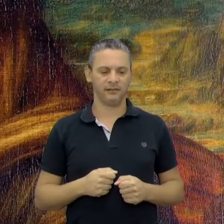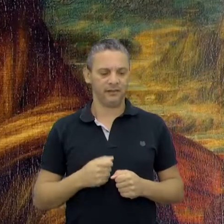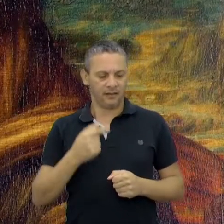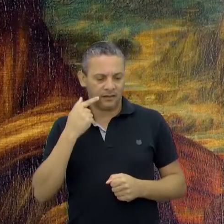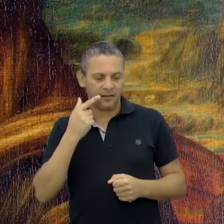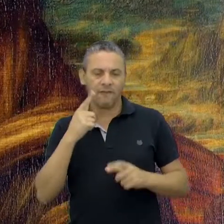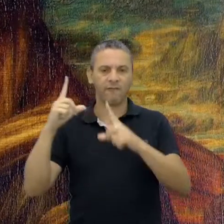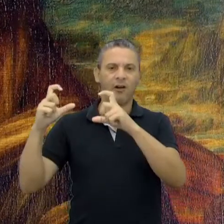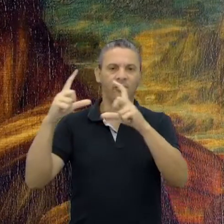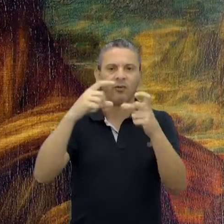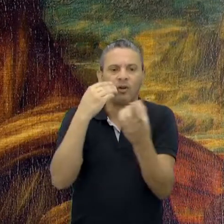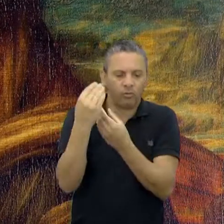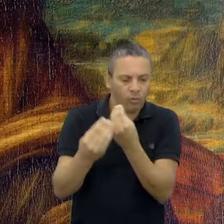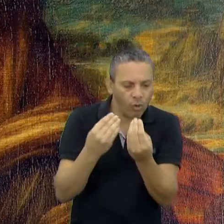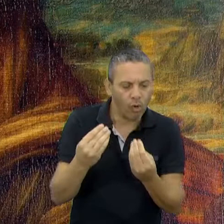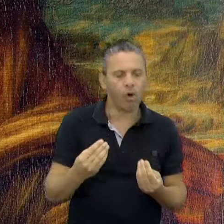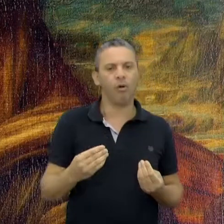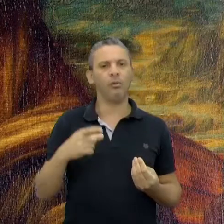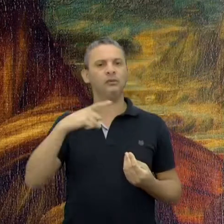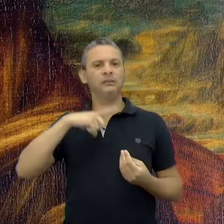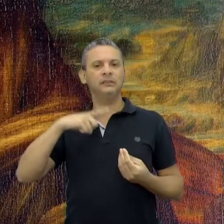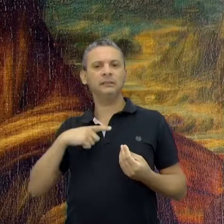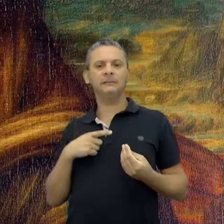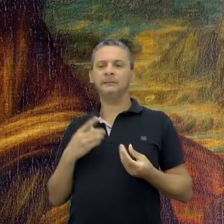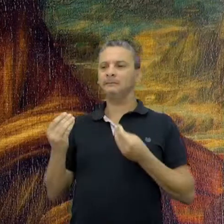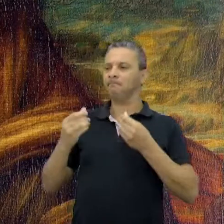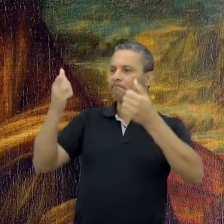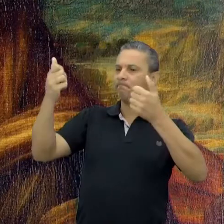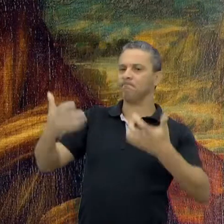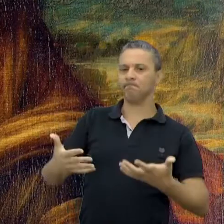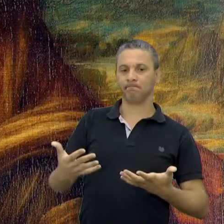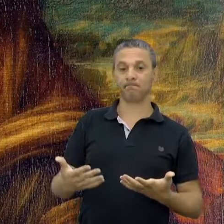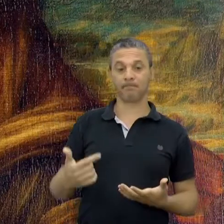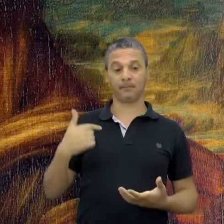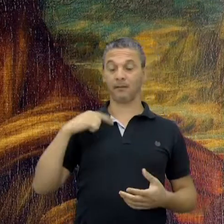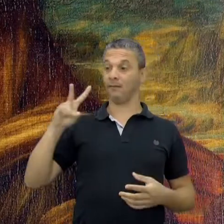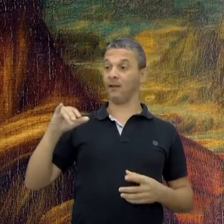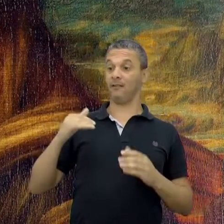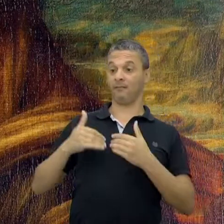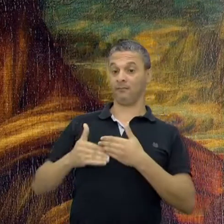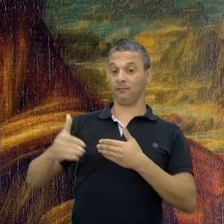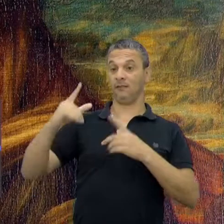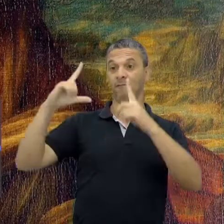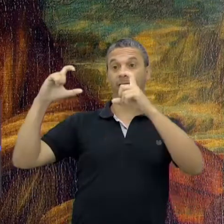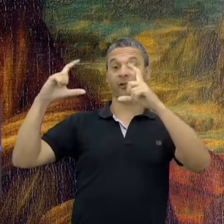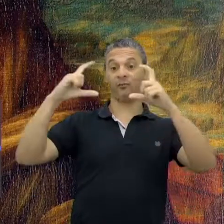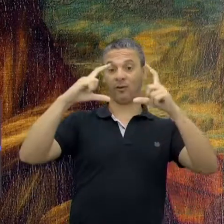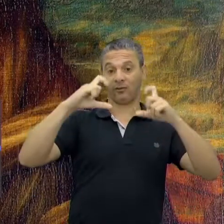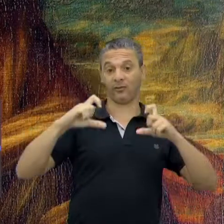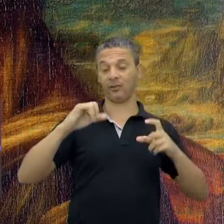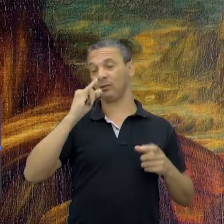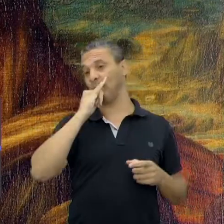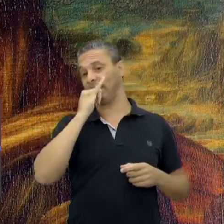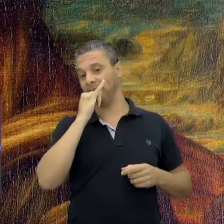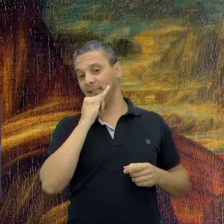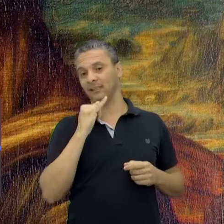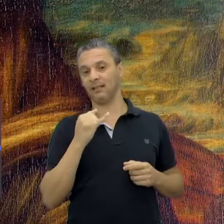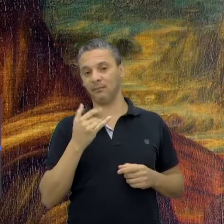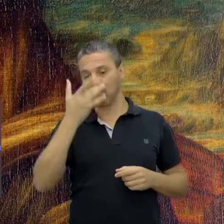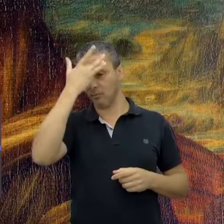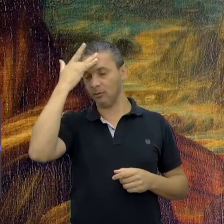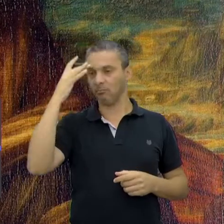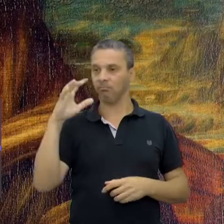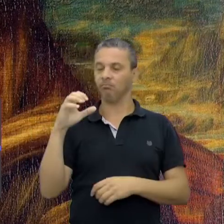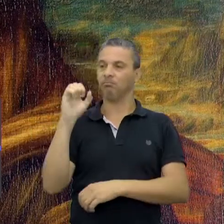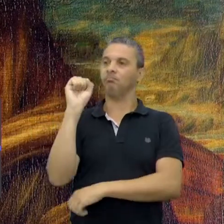questão da fotografia, plágio, não, porque, por exemplo, eu estava comentando com o professor, se a gente vai tirar foto de uma obra, de uma estátua,